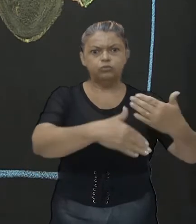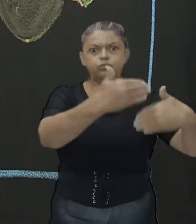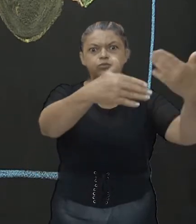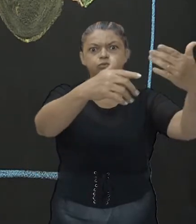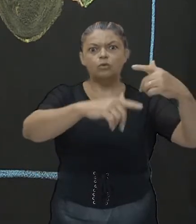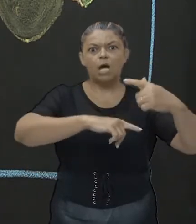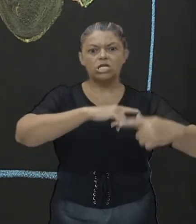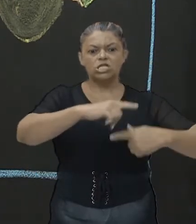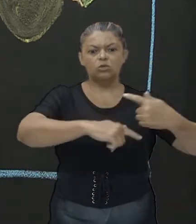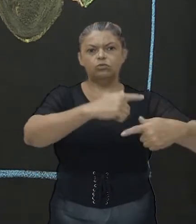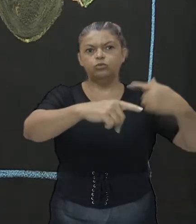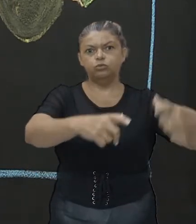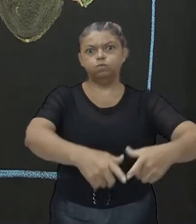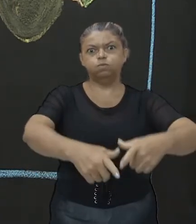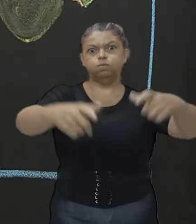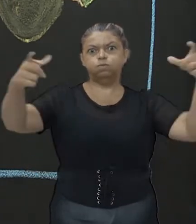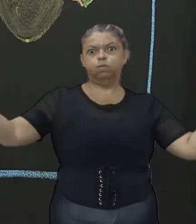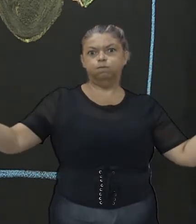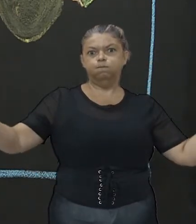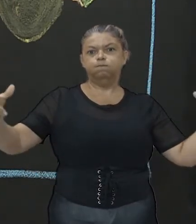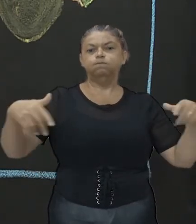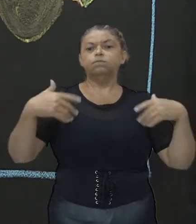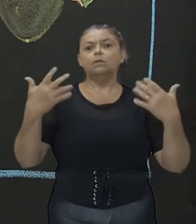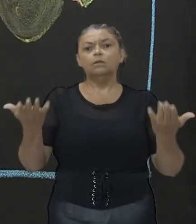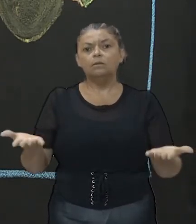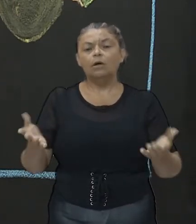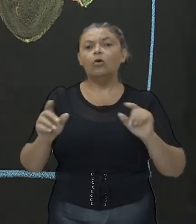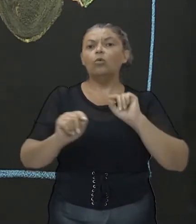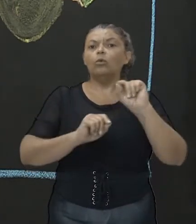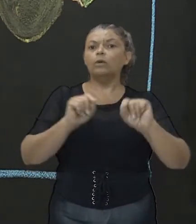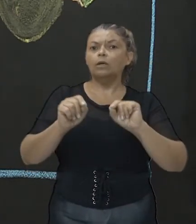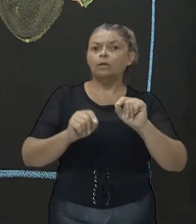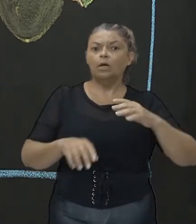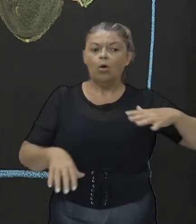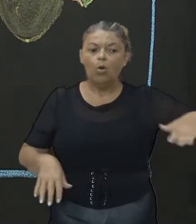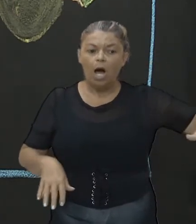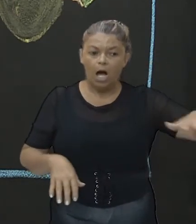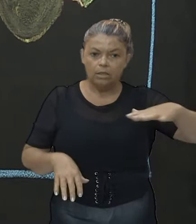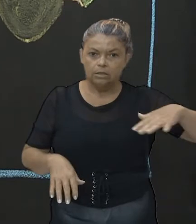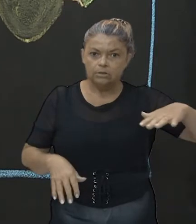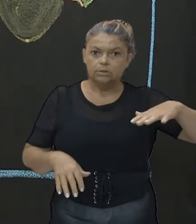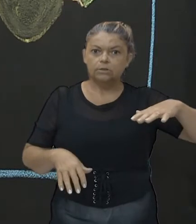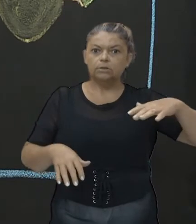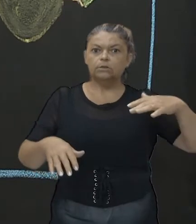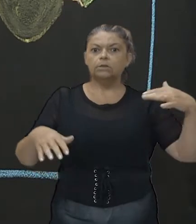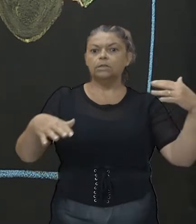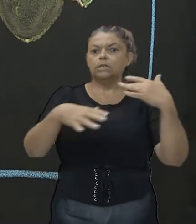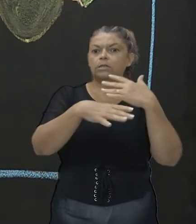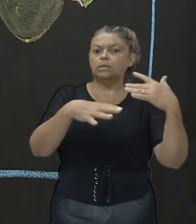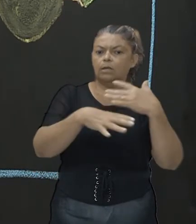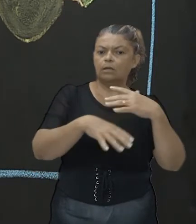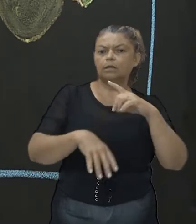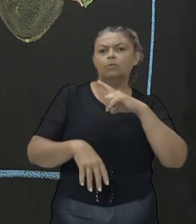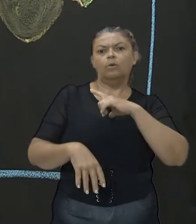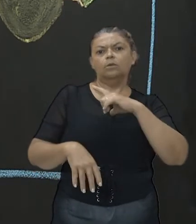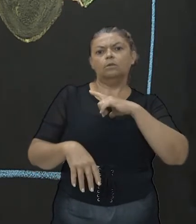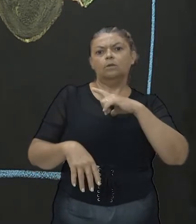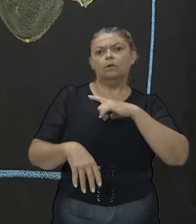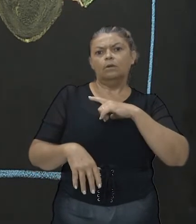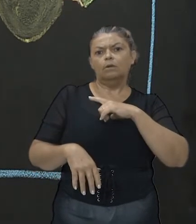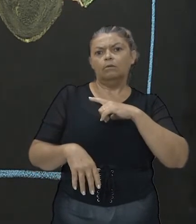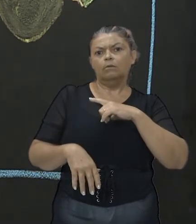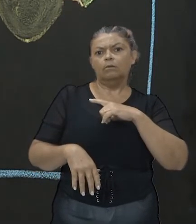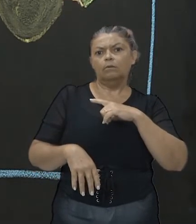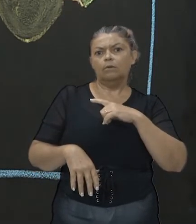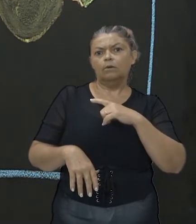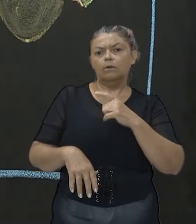existem controles de natalidade, fazendo com que em áreas urbanas a população não possa ter mais de um filho por